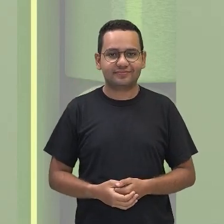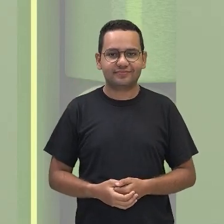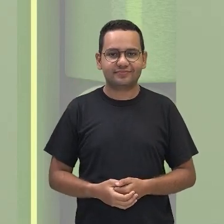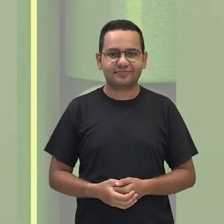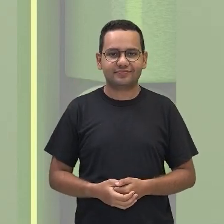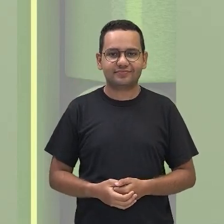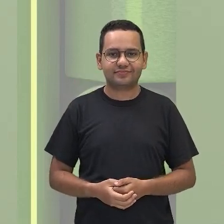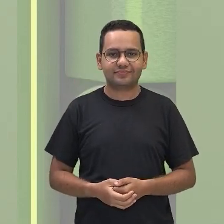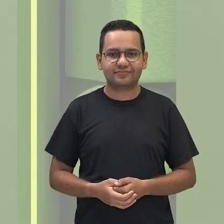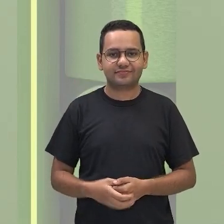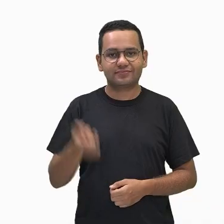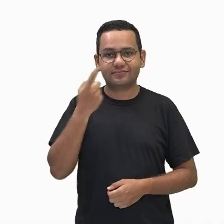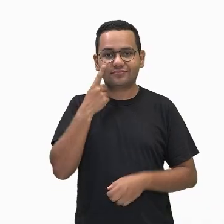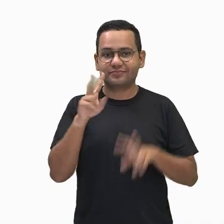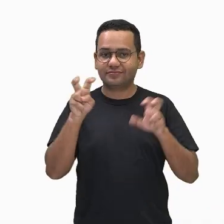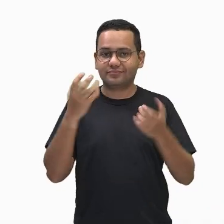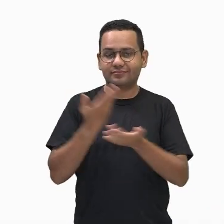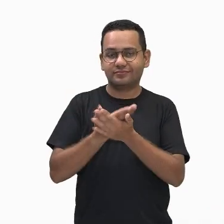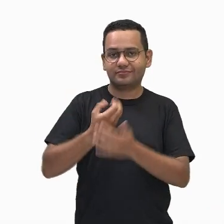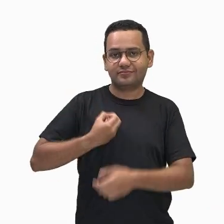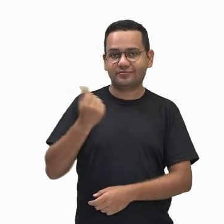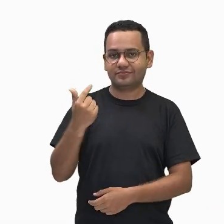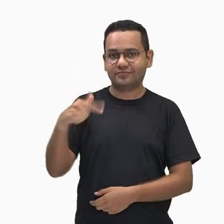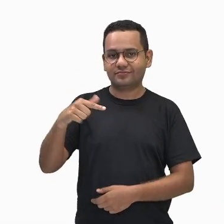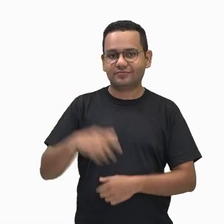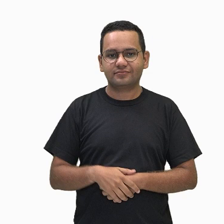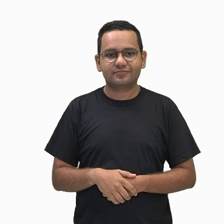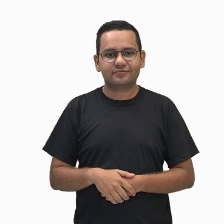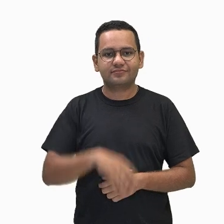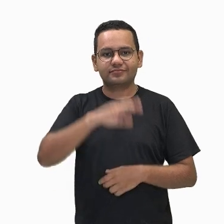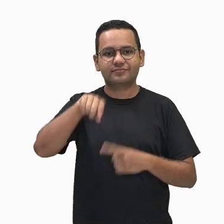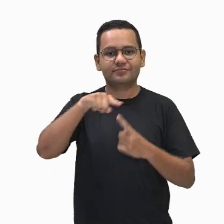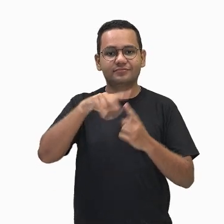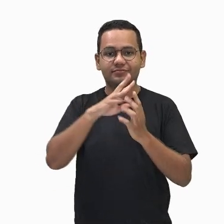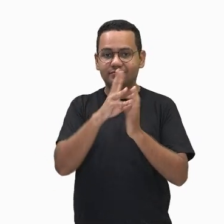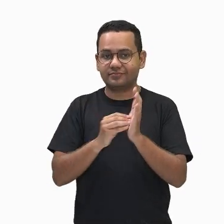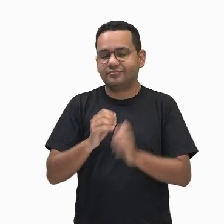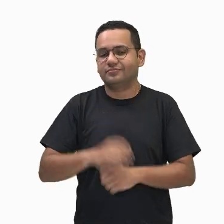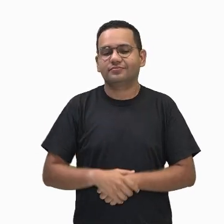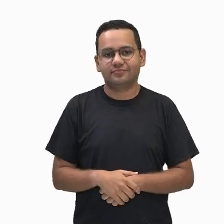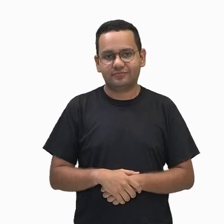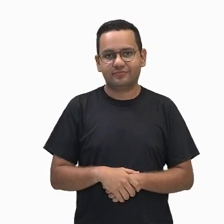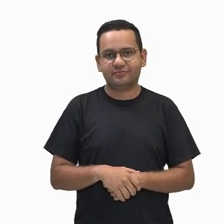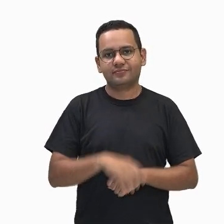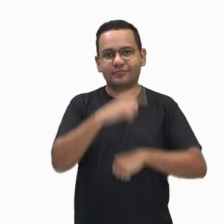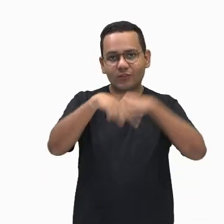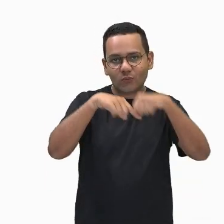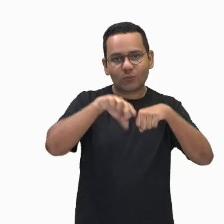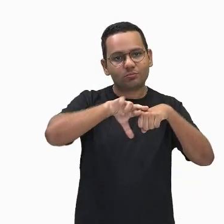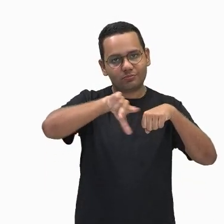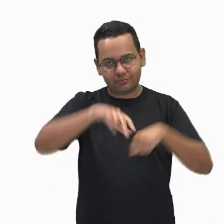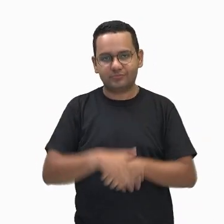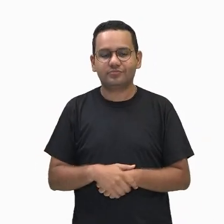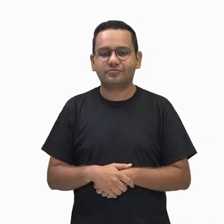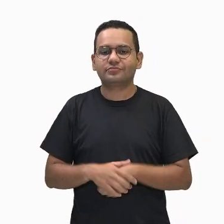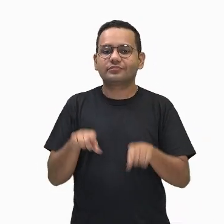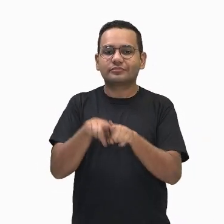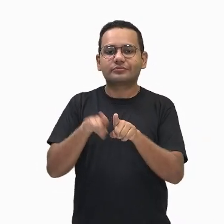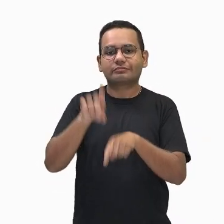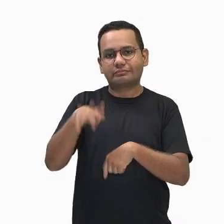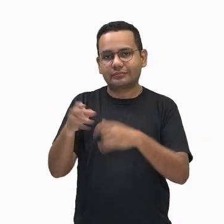para a nossa aula de número 27, com objeto de conhecimento, átomos e